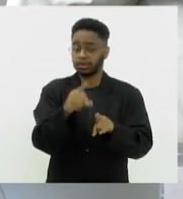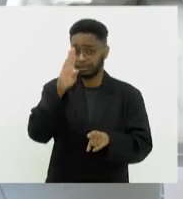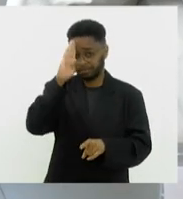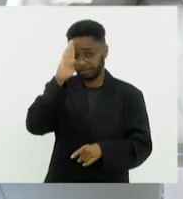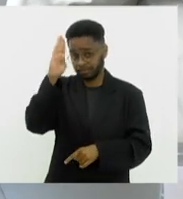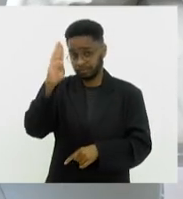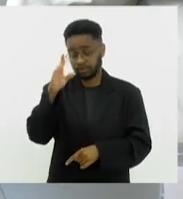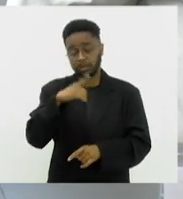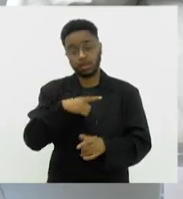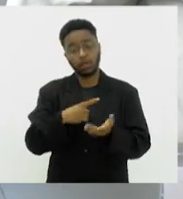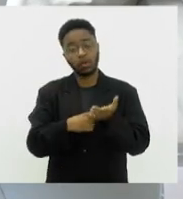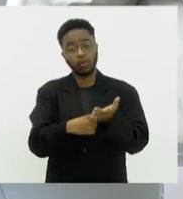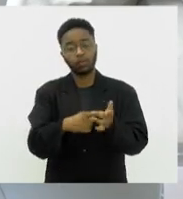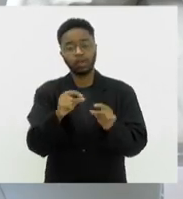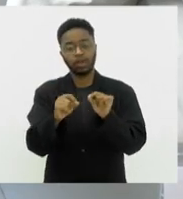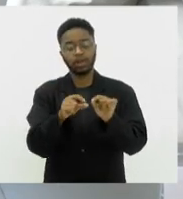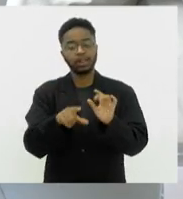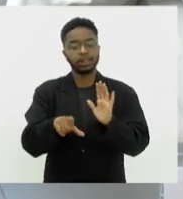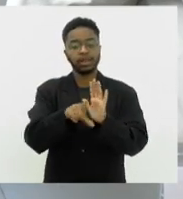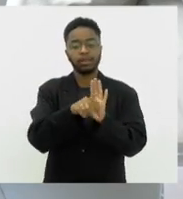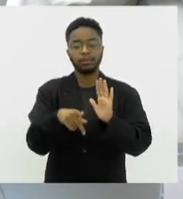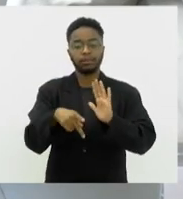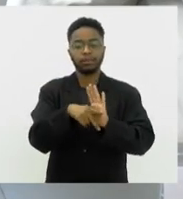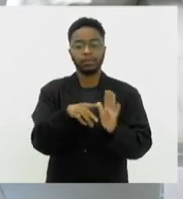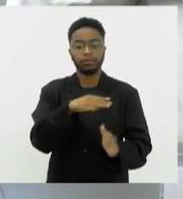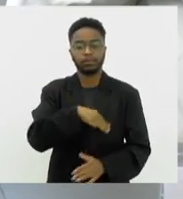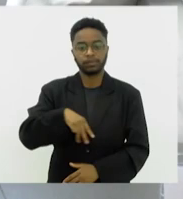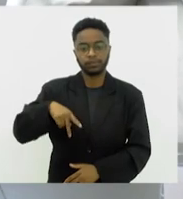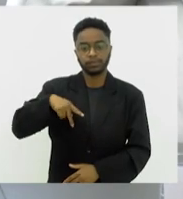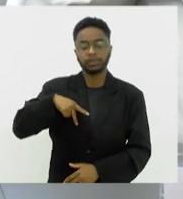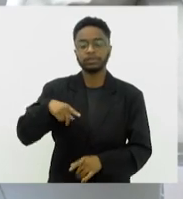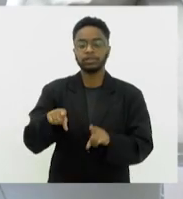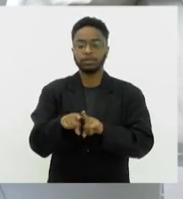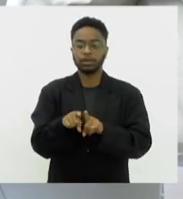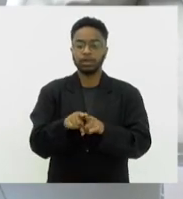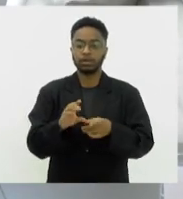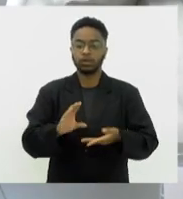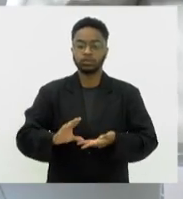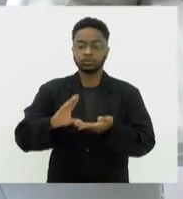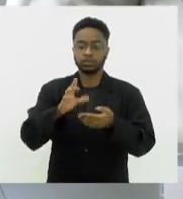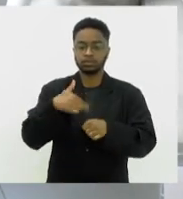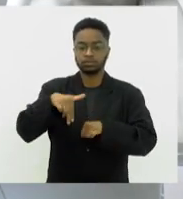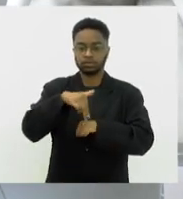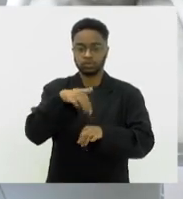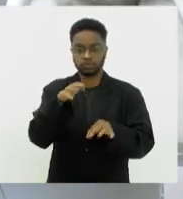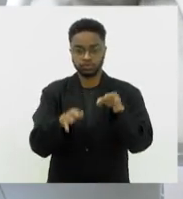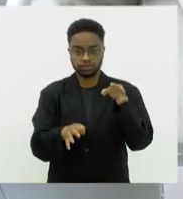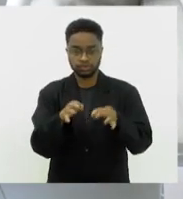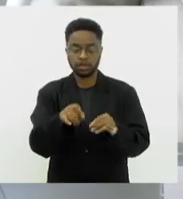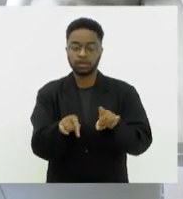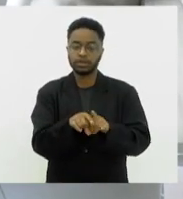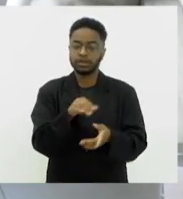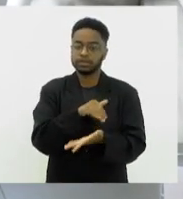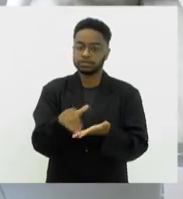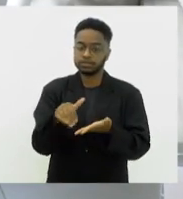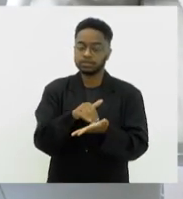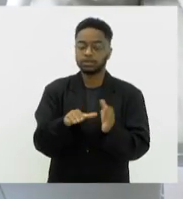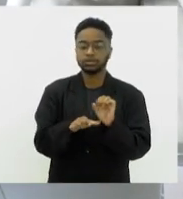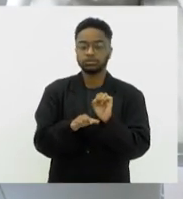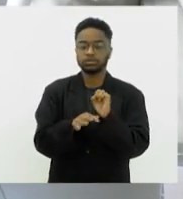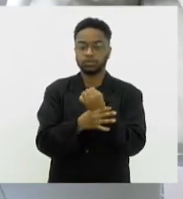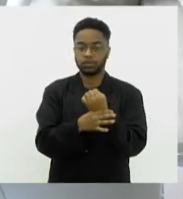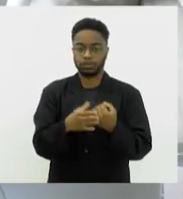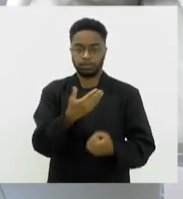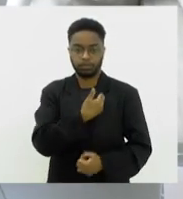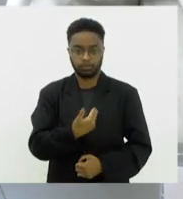tendo desde o Ministério Público ao próprio Conselho Nacional de Justiça à Secretaria de Segurança Pública